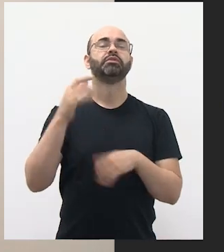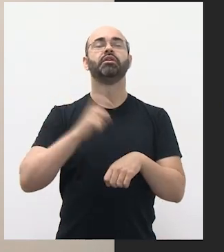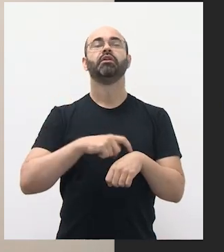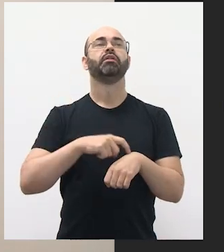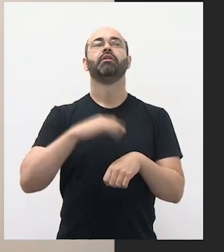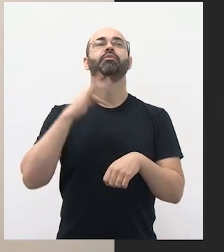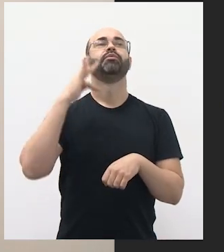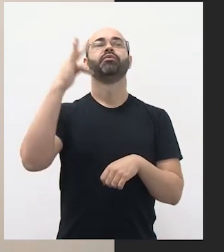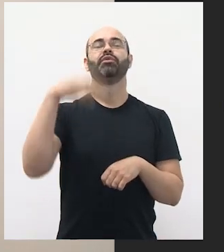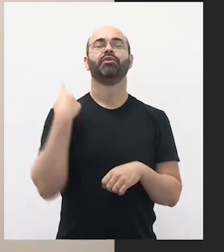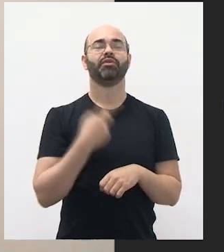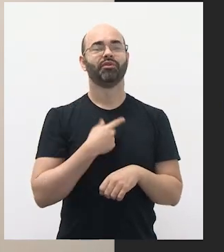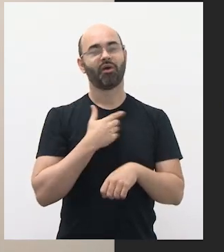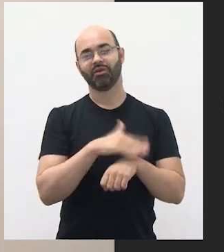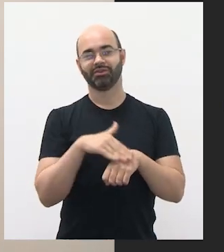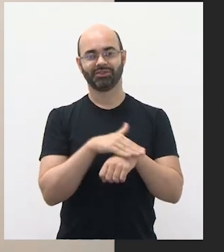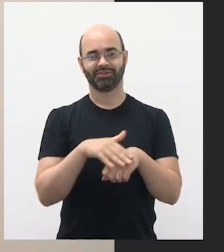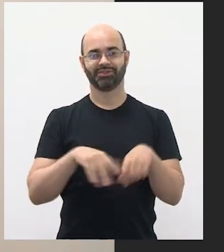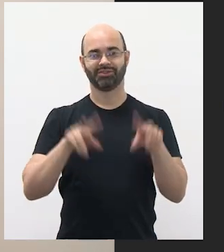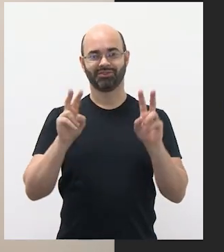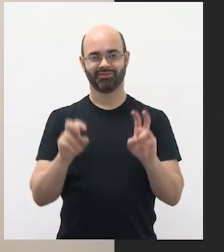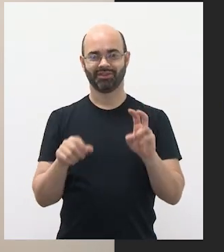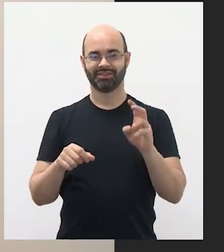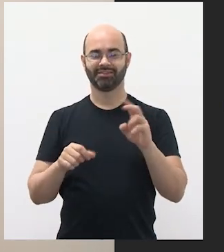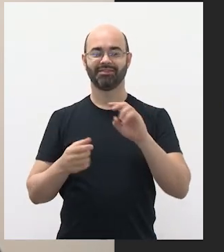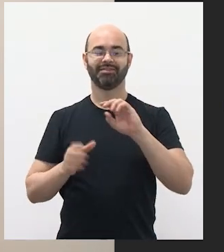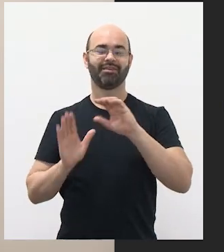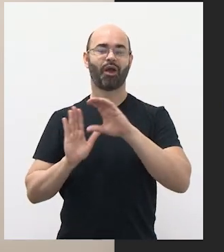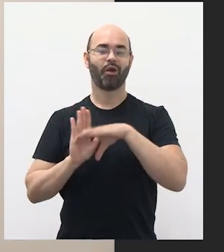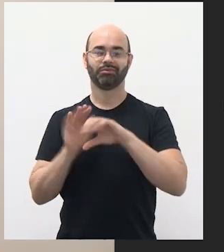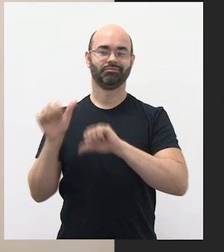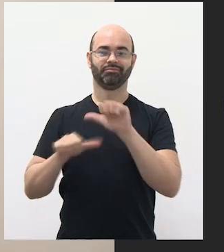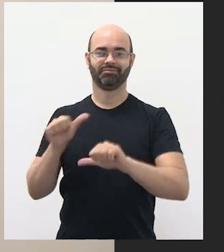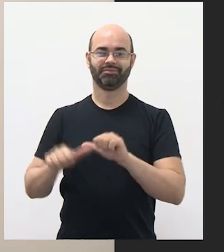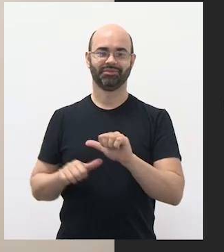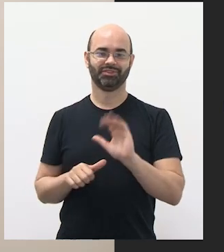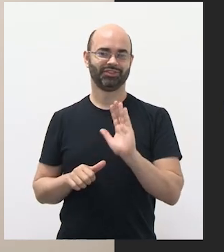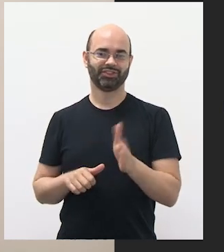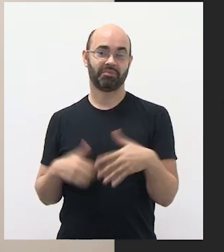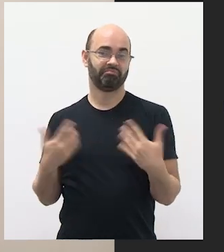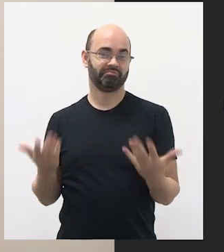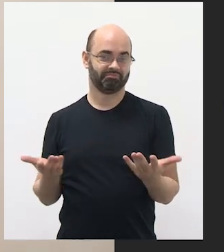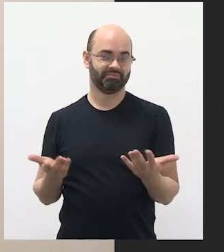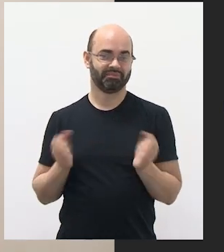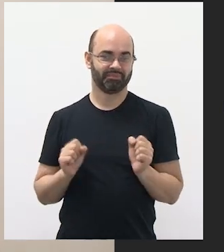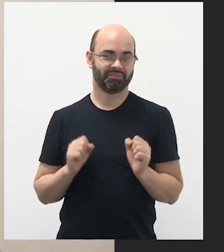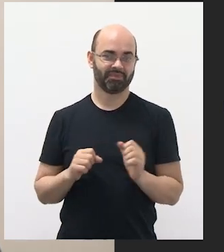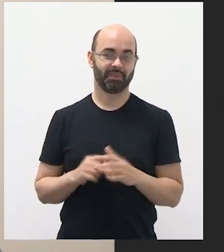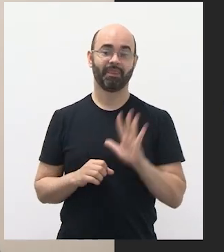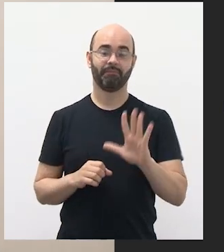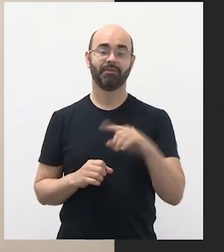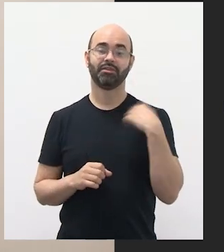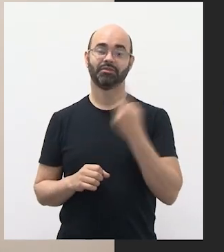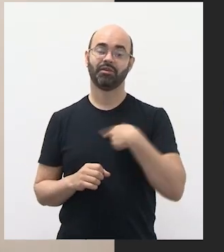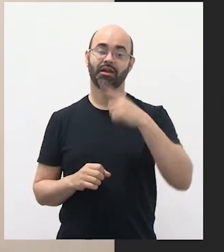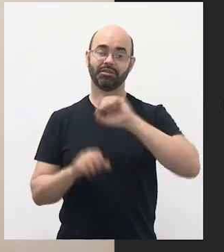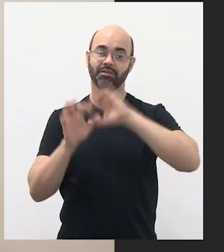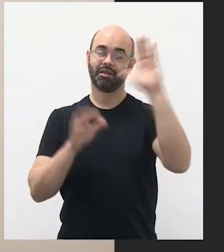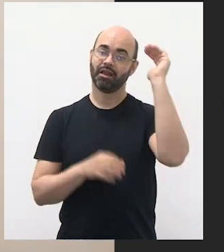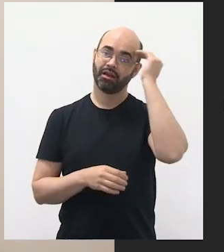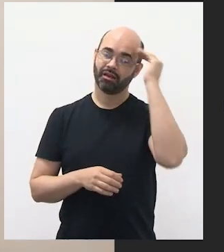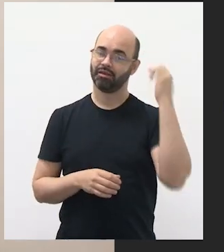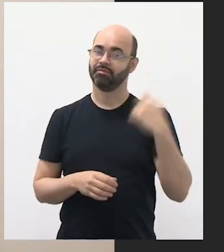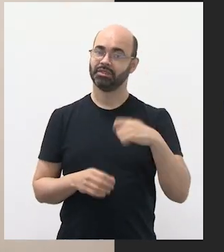esse conceito já esteja modificado, mas é importante que nós possamos compreender esses